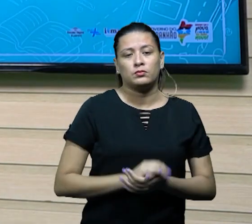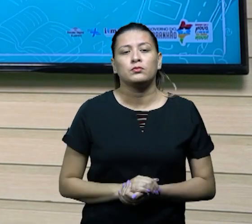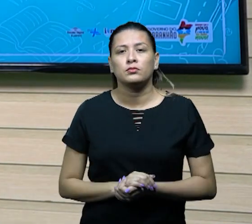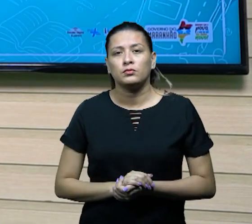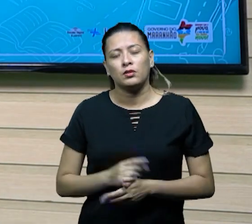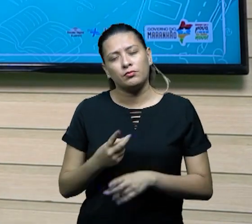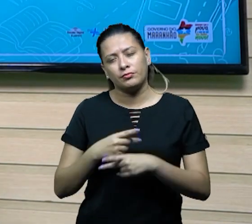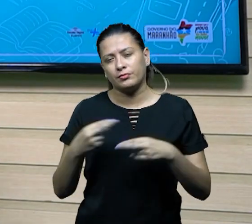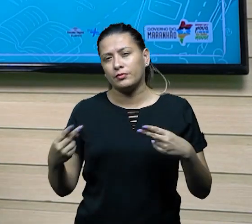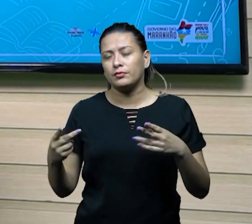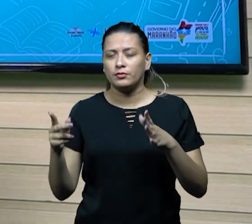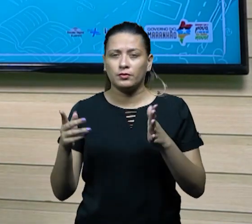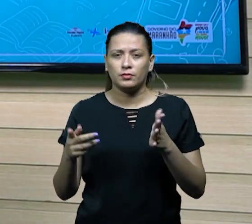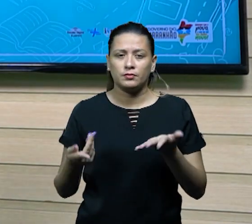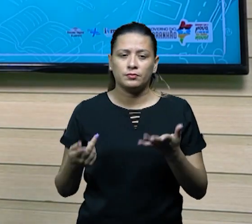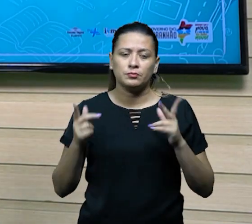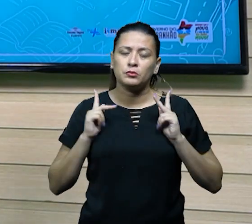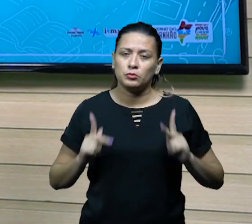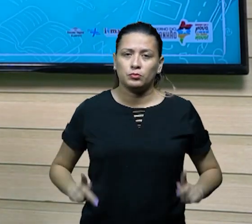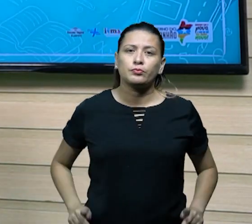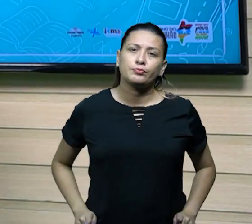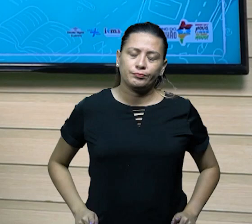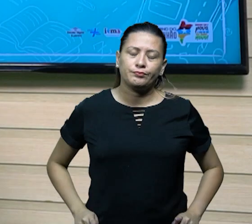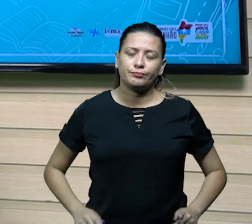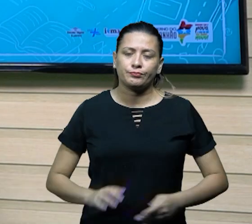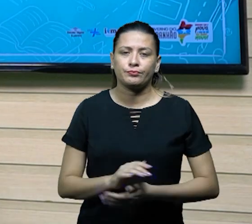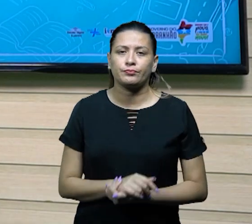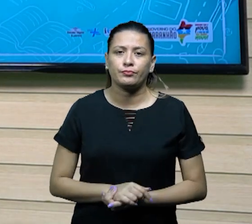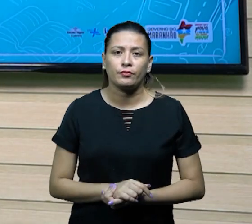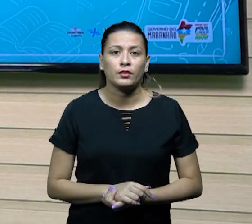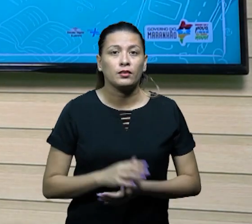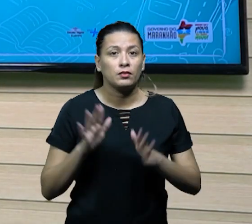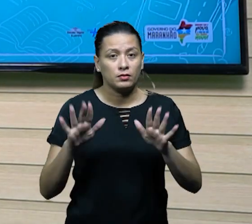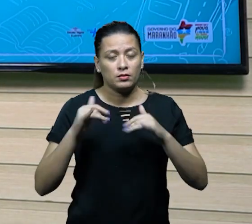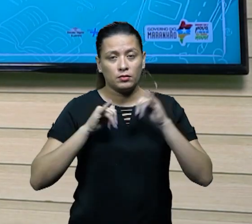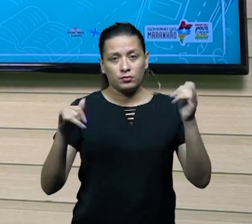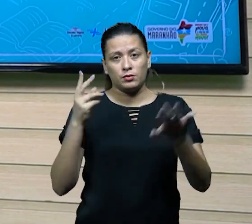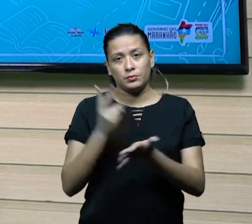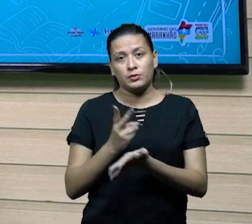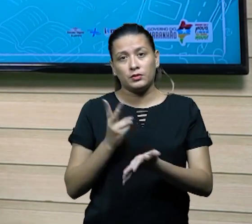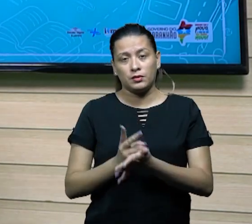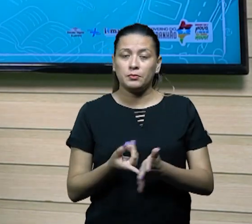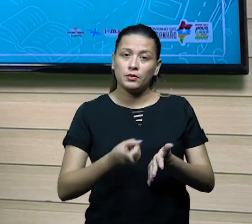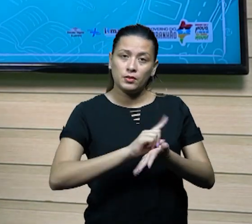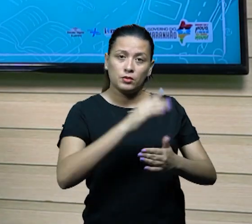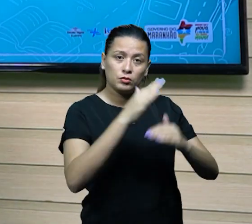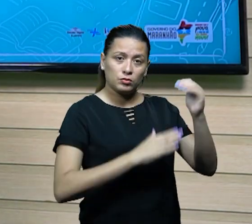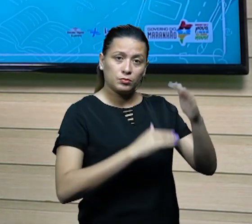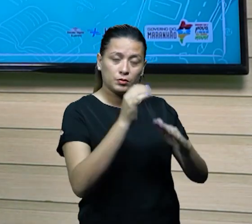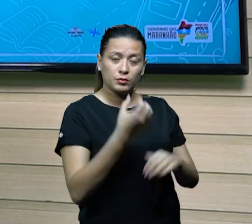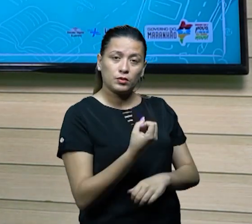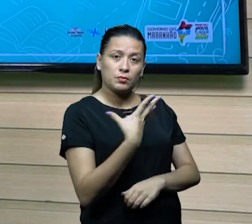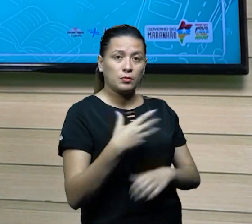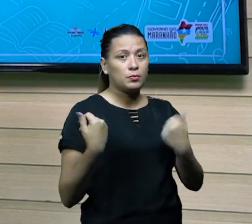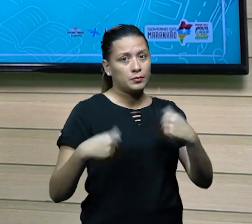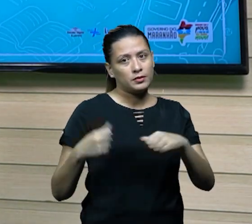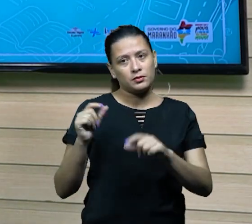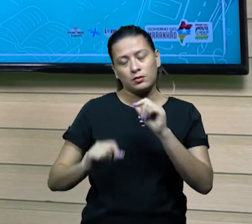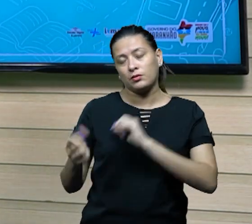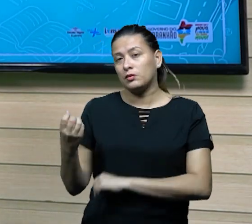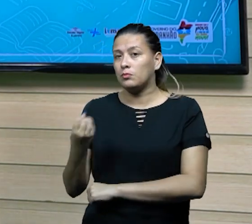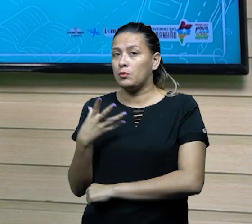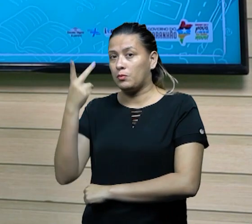comportamento pessoal, comportamento profissional, diversos tipos de comportamentos que vão fortalecer. Eu sempre falo, antes de você ser um